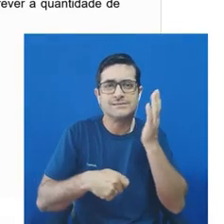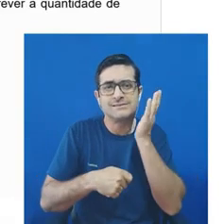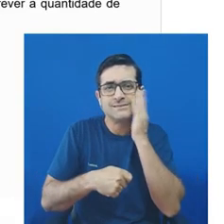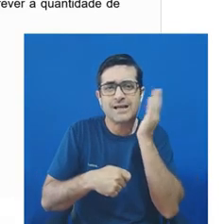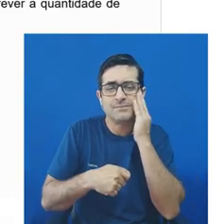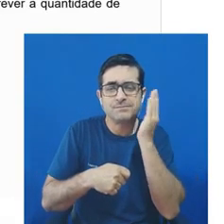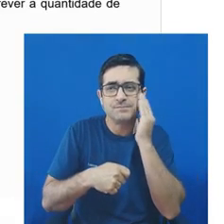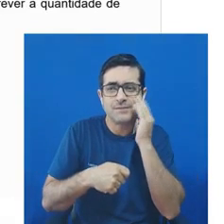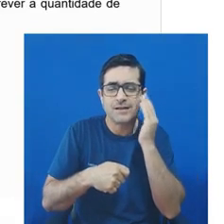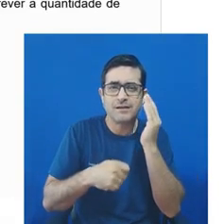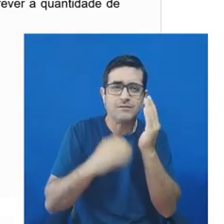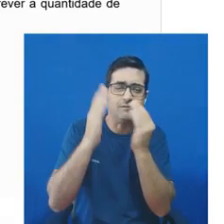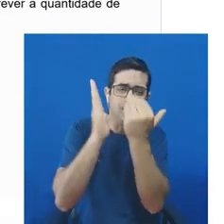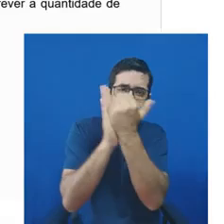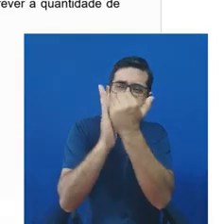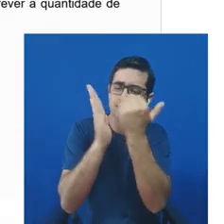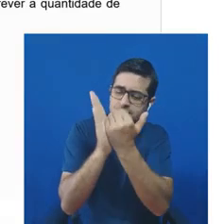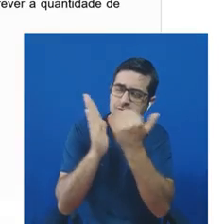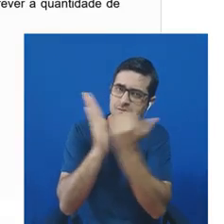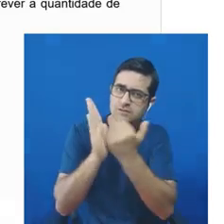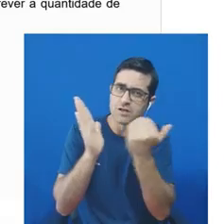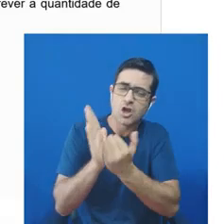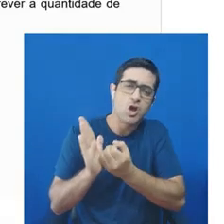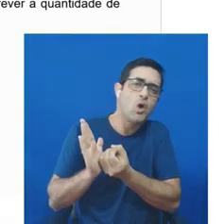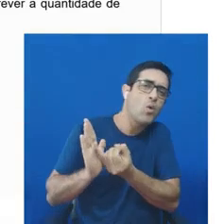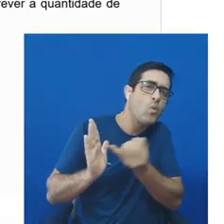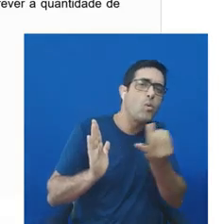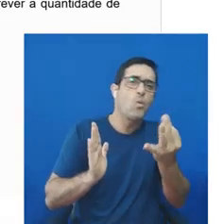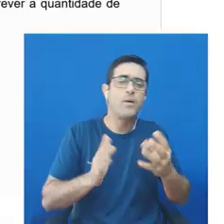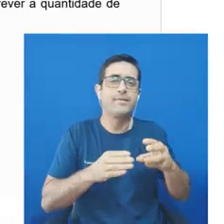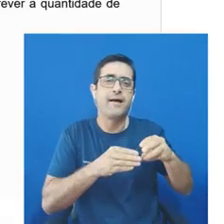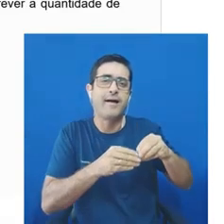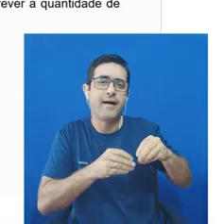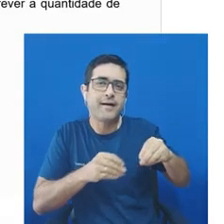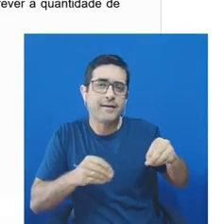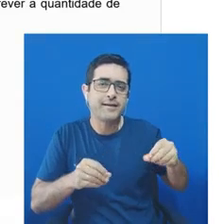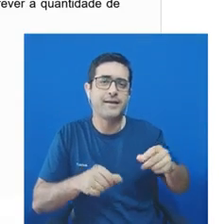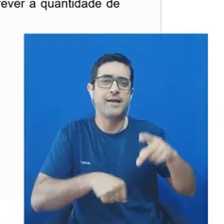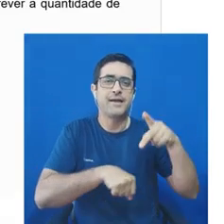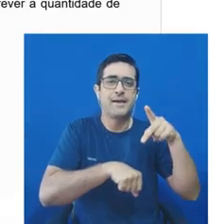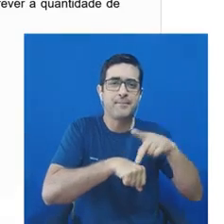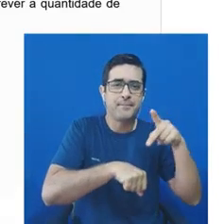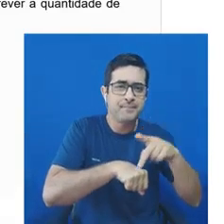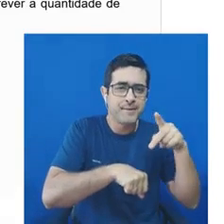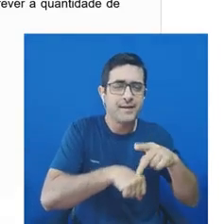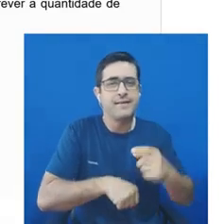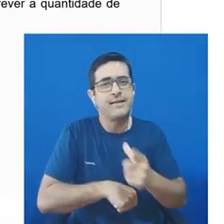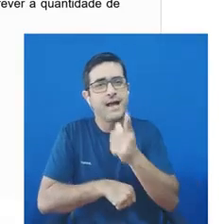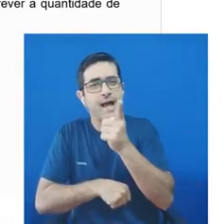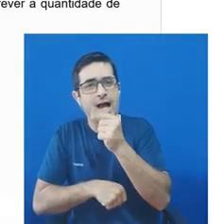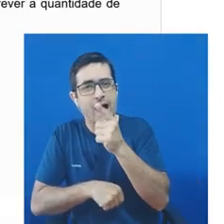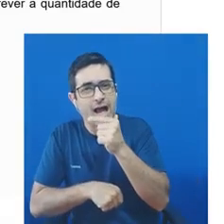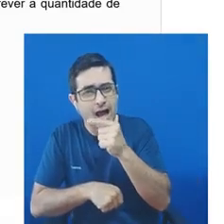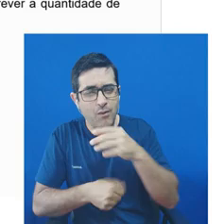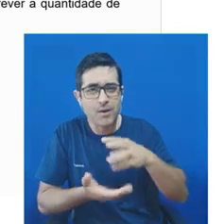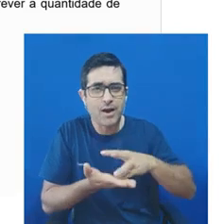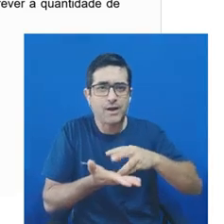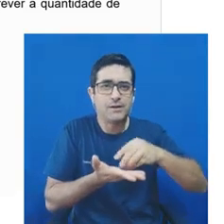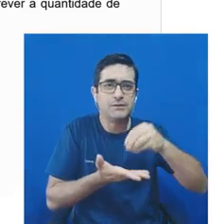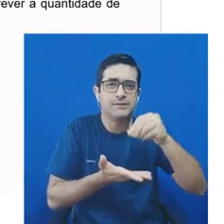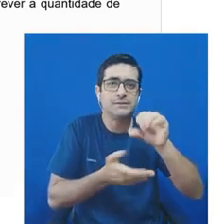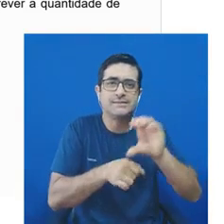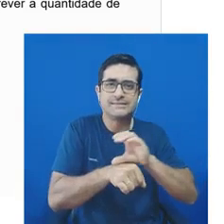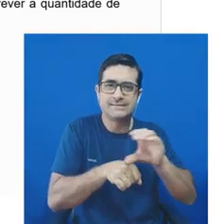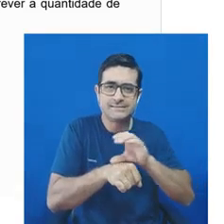eu preciso ter a receita, ou seja, a quantidade de areia, de brita e de água e